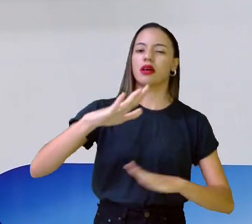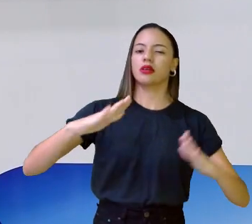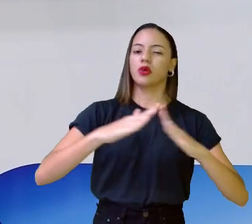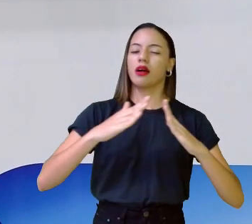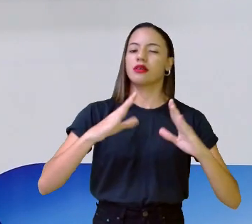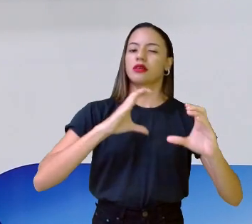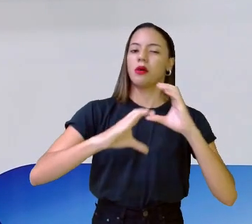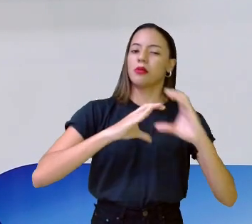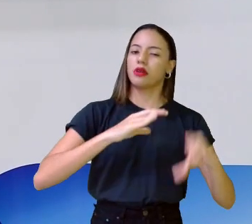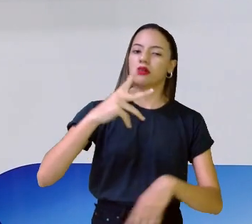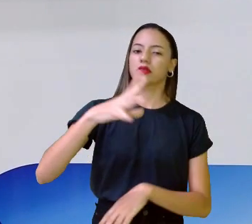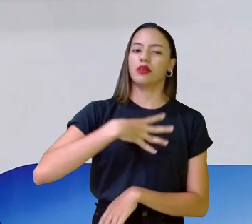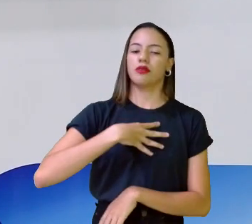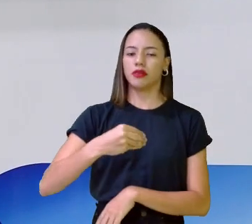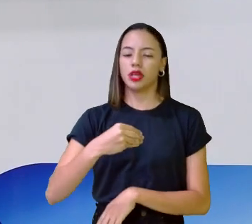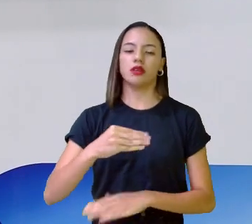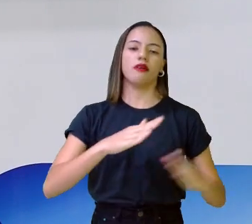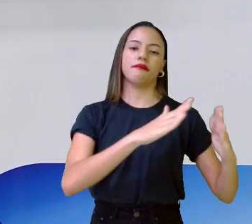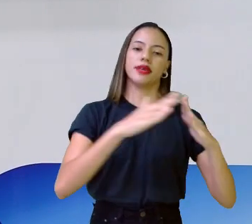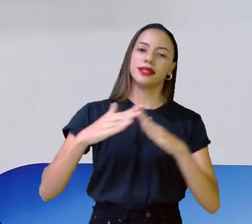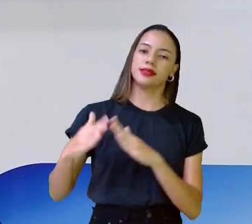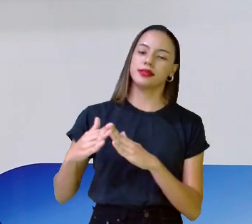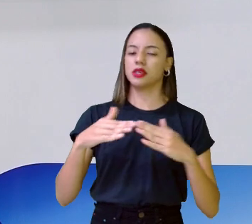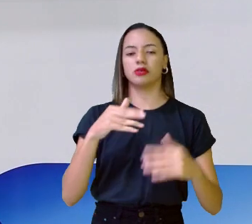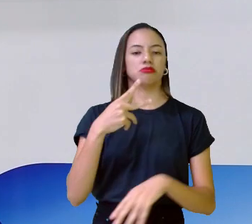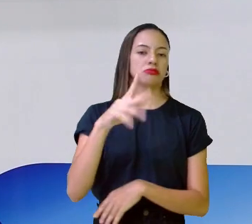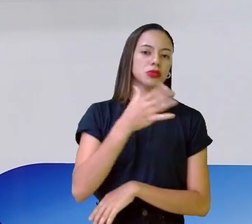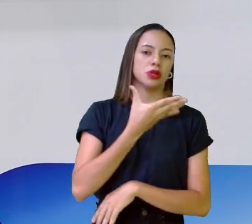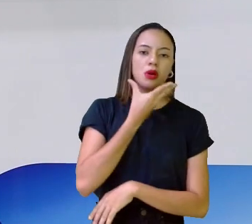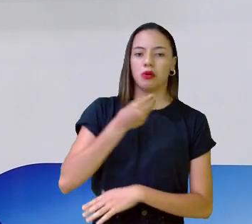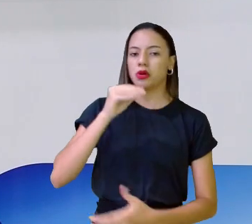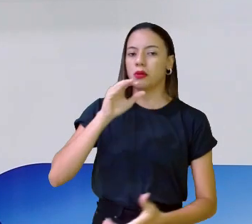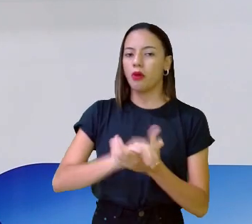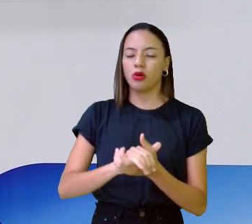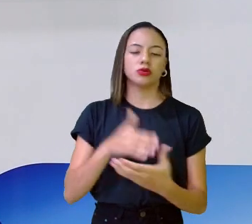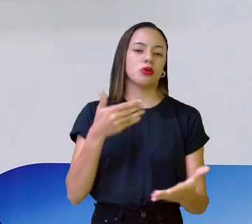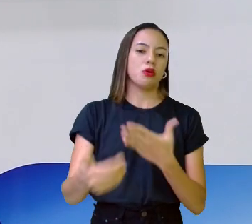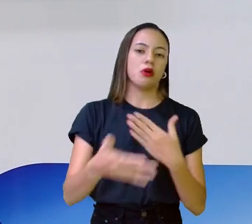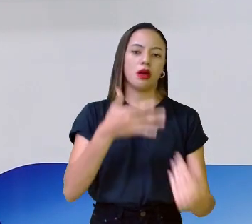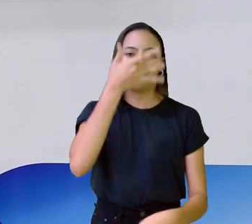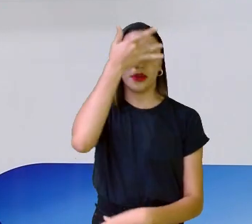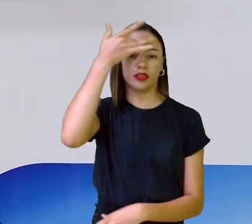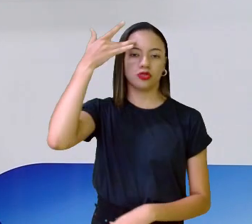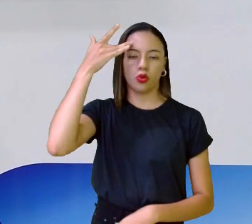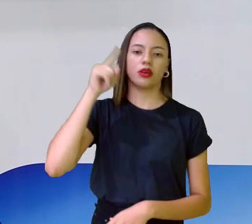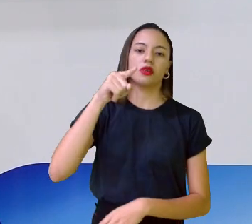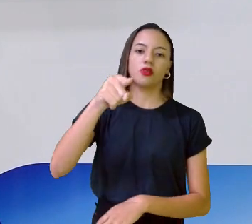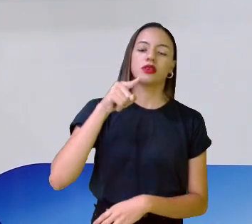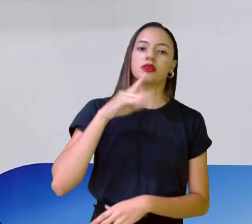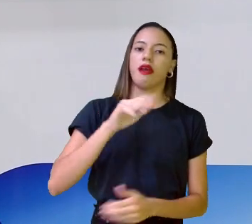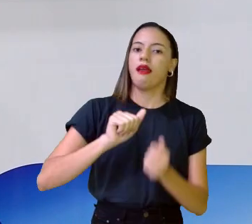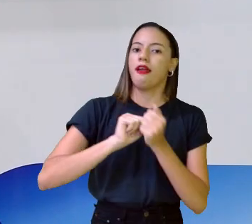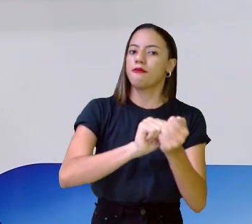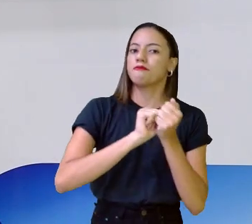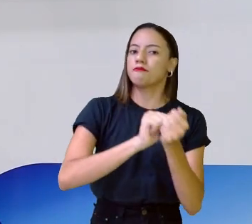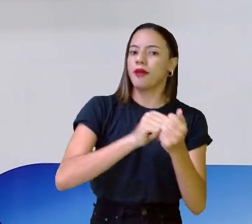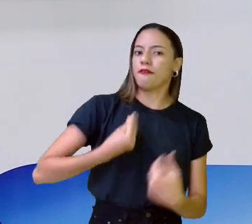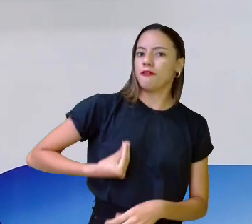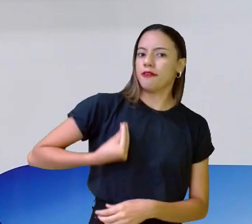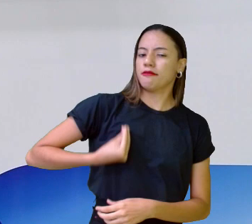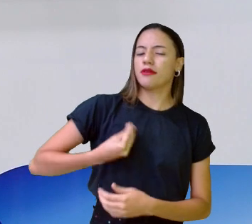filho, com a sua vizinha, seu vizinho, seu esposo, não é? Qualquer pessoa do seu convívio social,